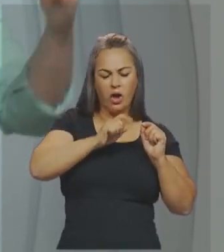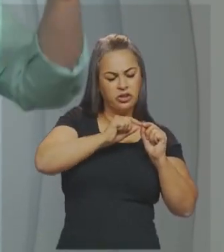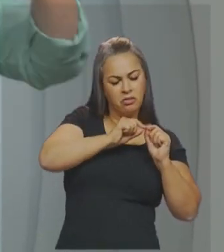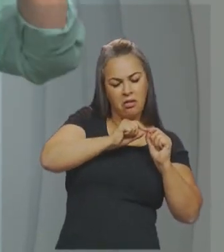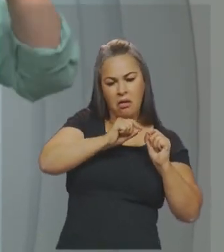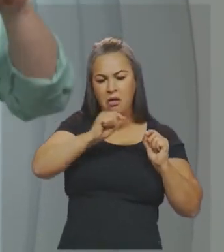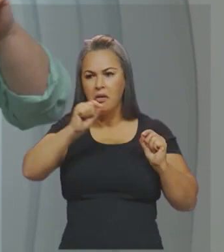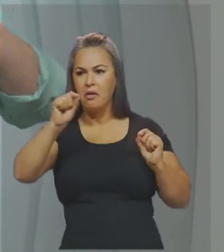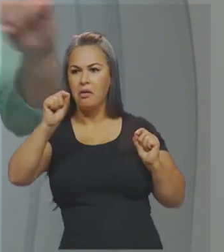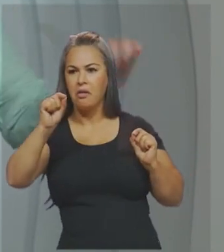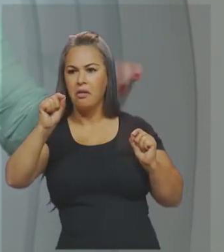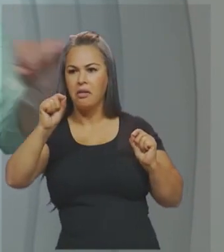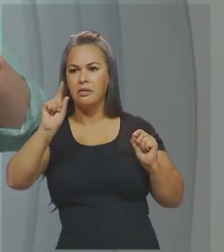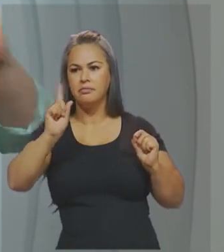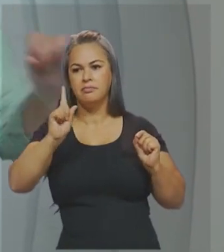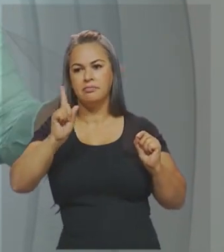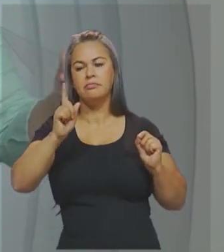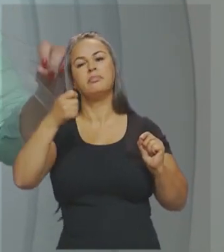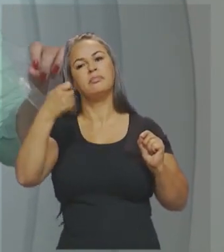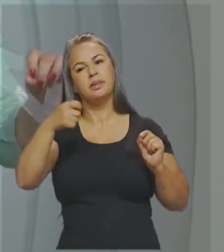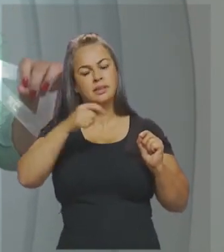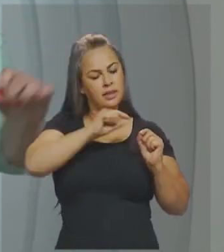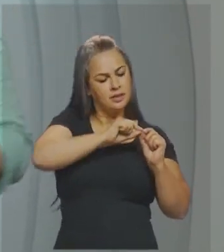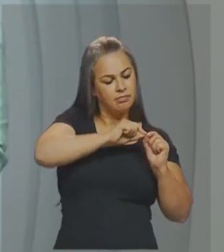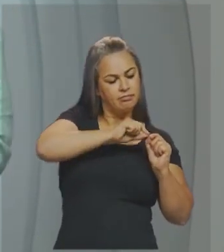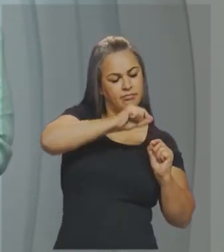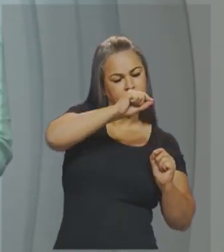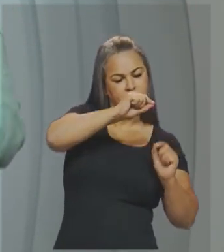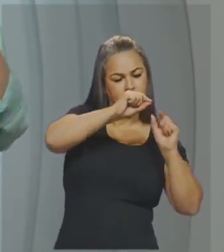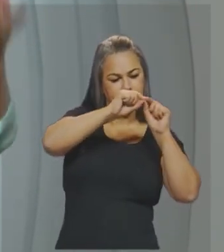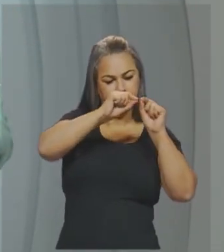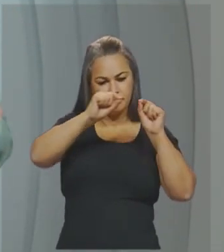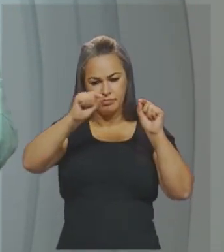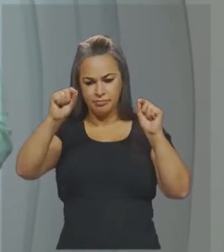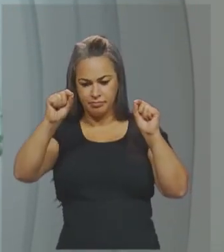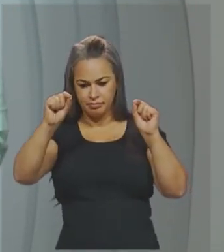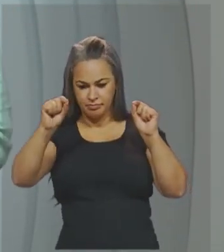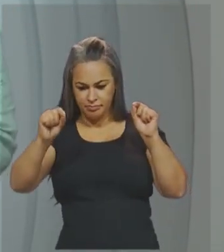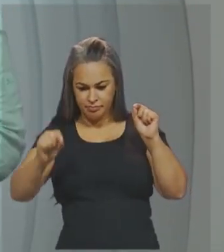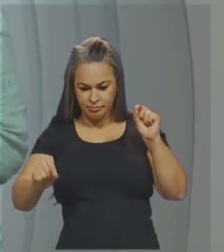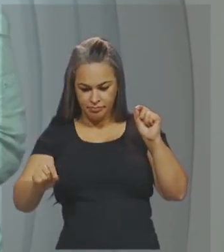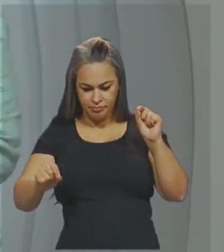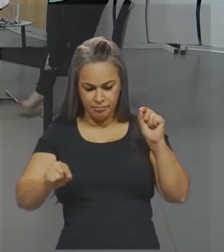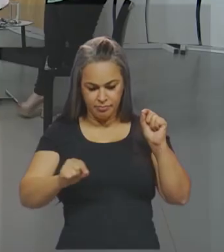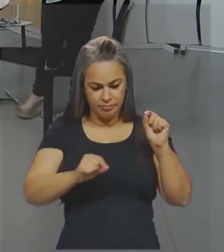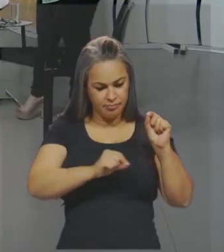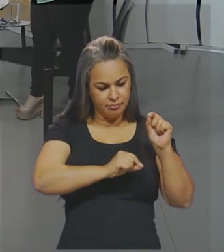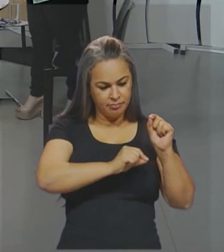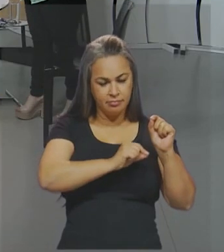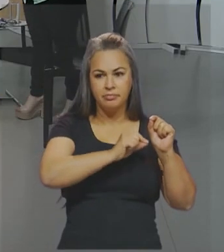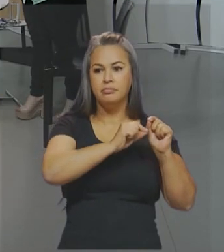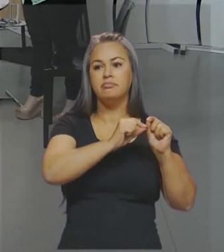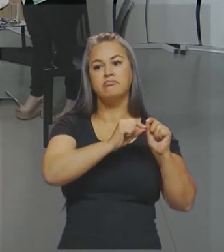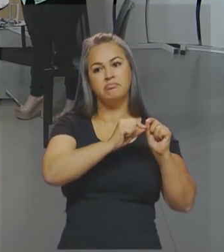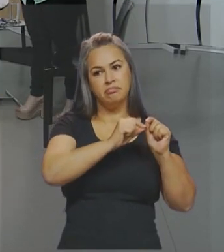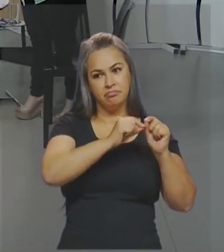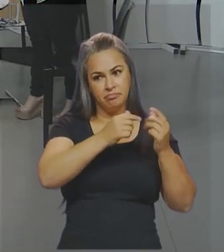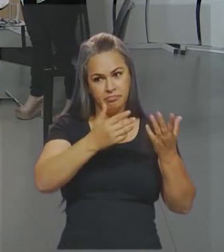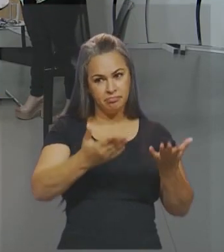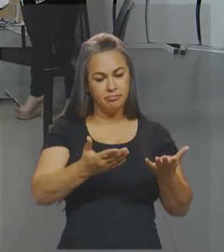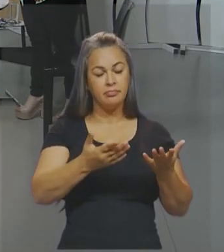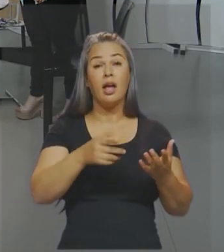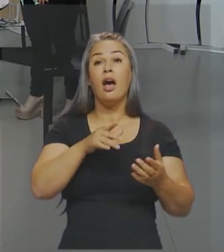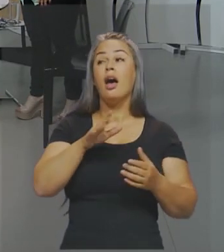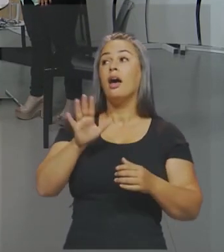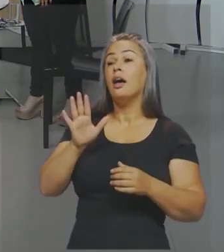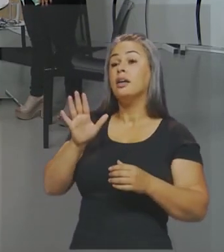né, formando duas figuras separadas. Então, também não é considerado como polígono, tá bom? Complementando,